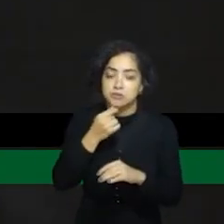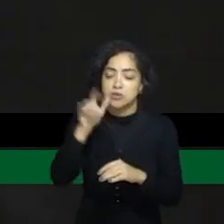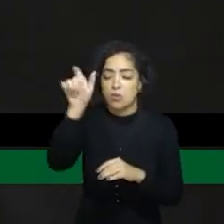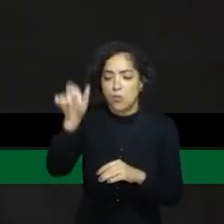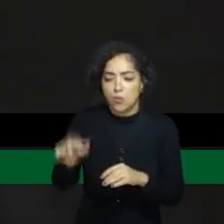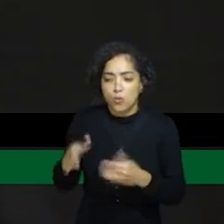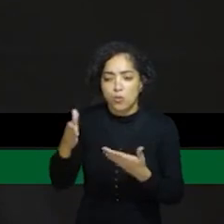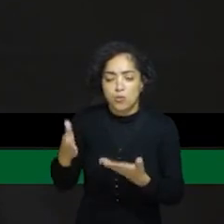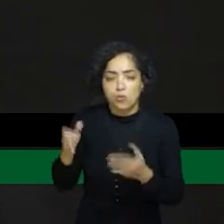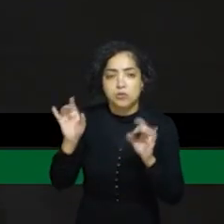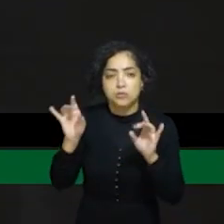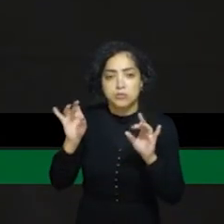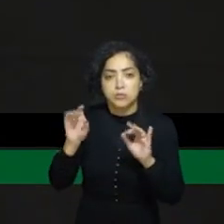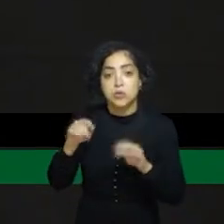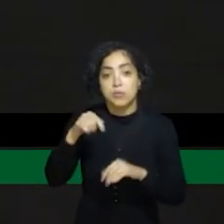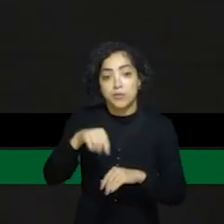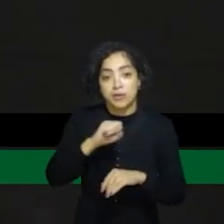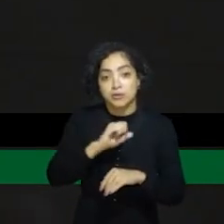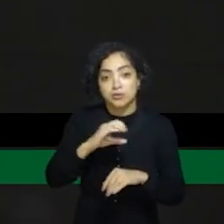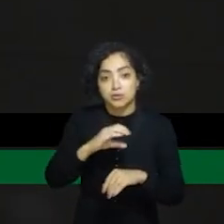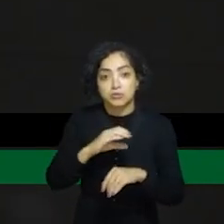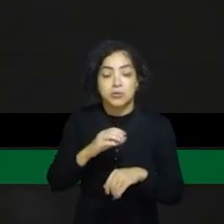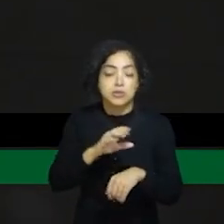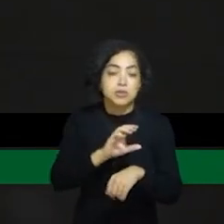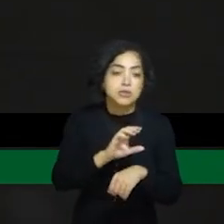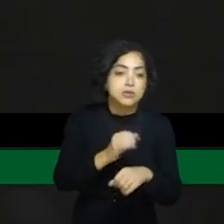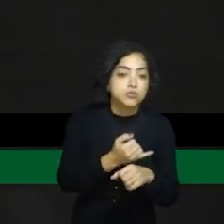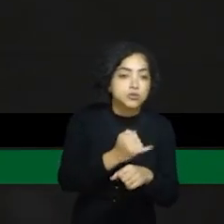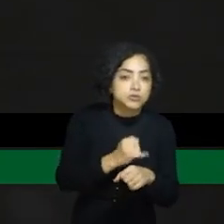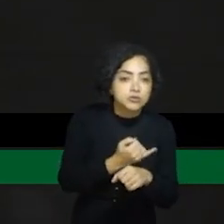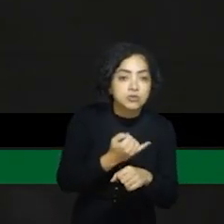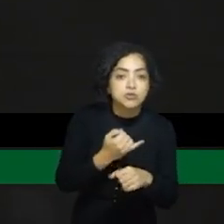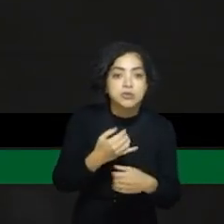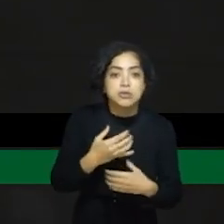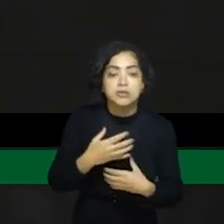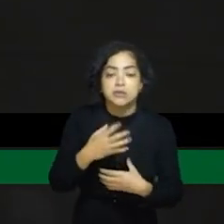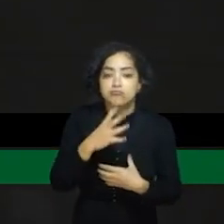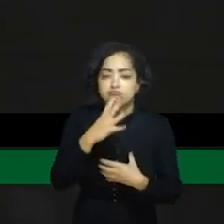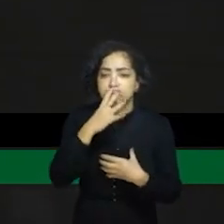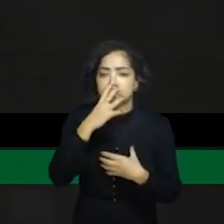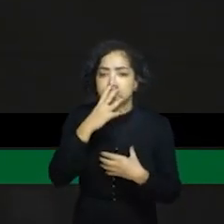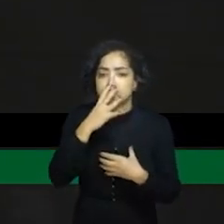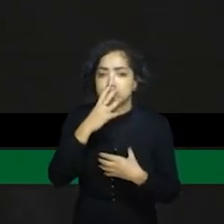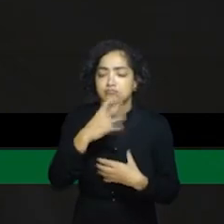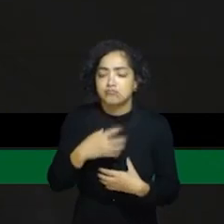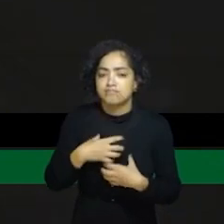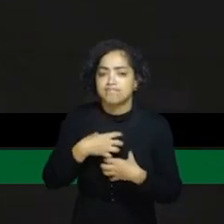especial para Joinville e que inspirou muitas outras pessoas a seguirem